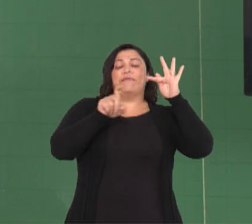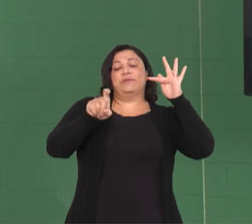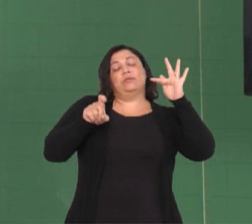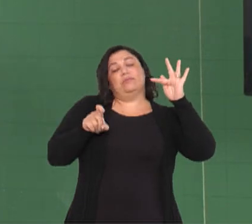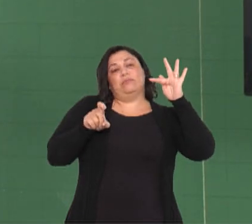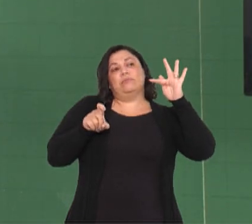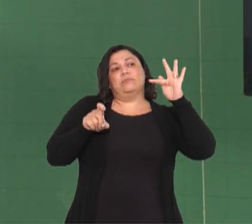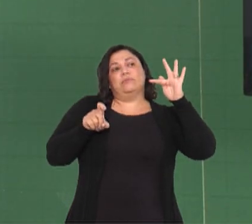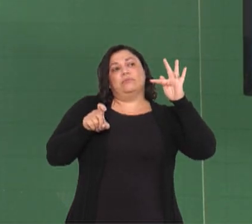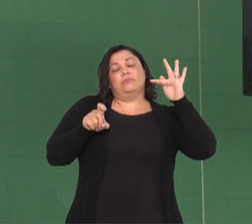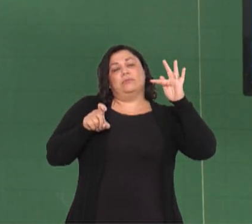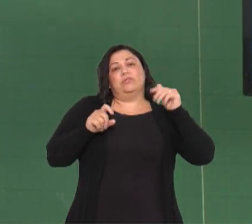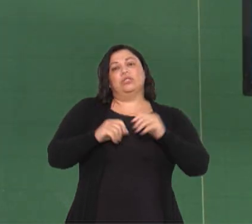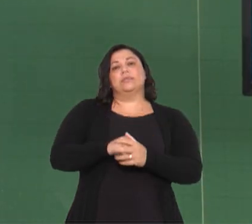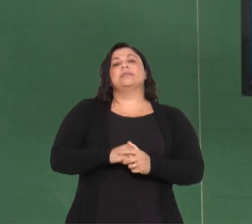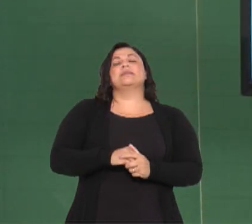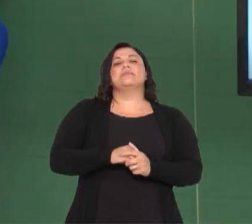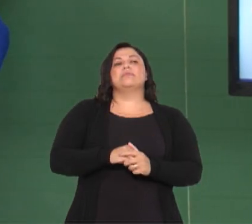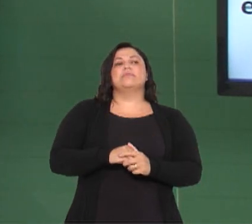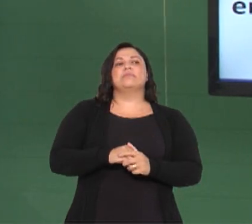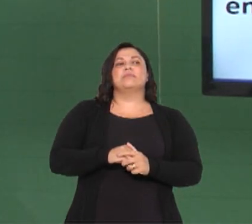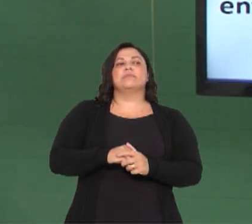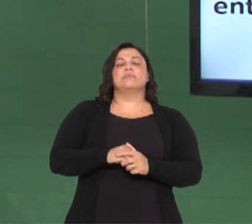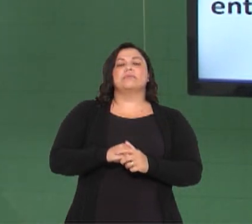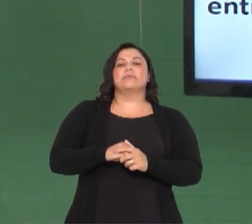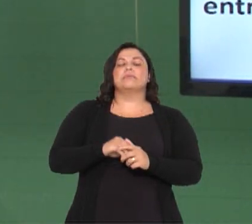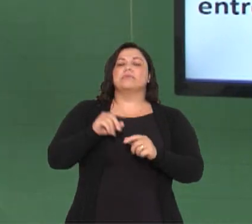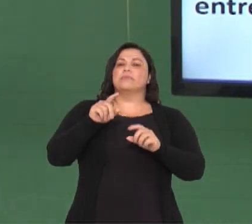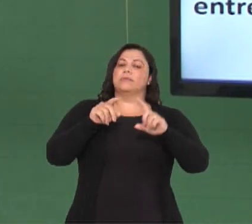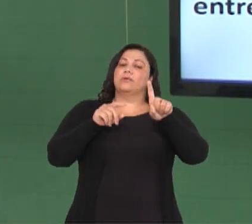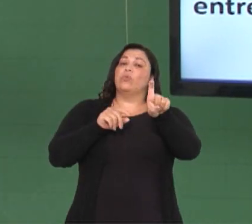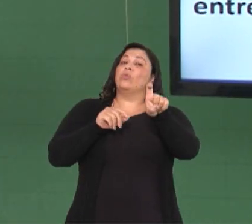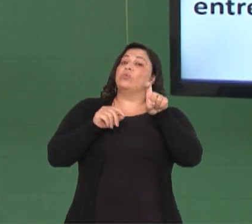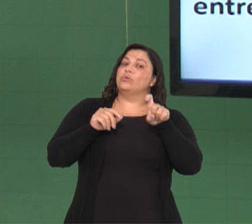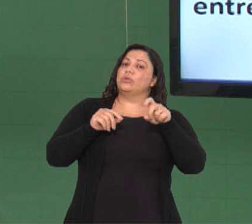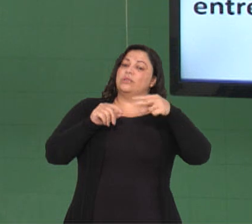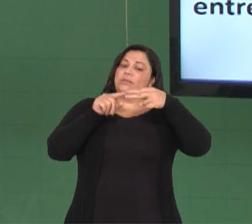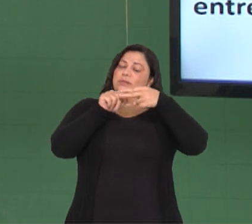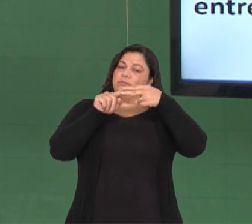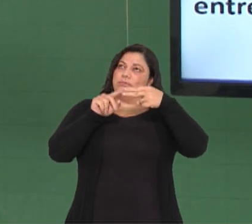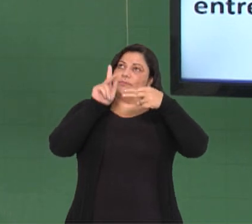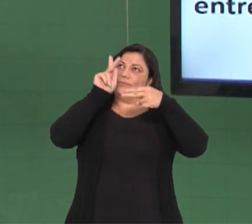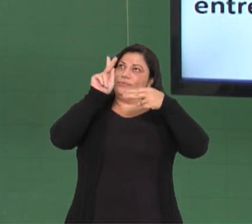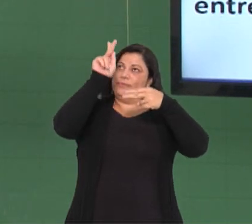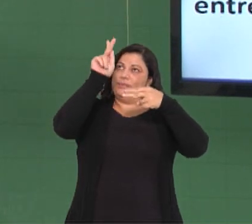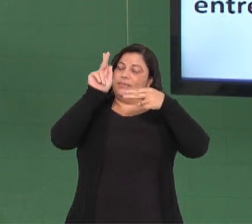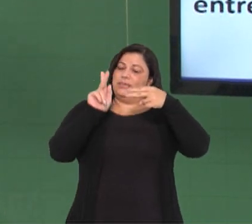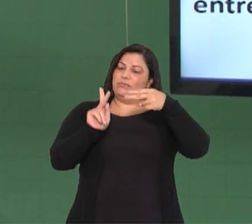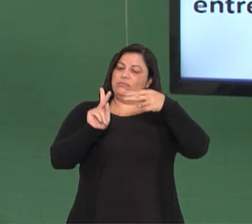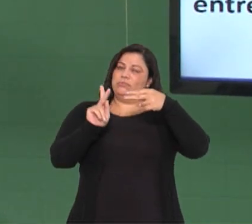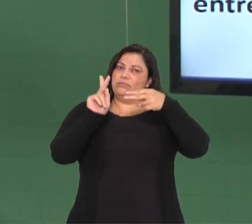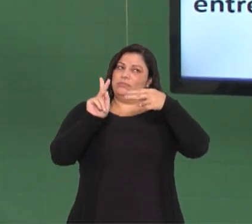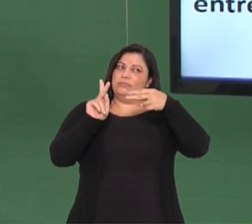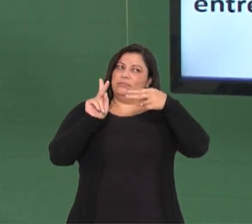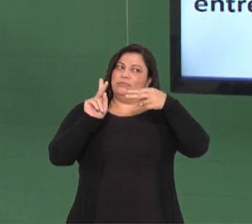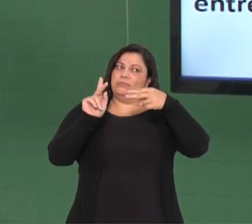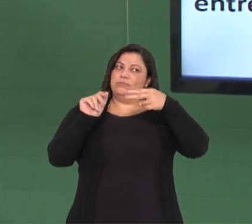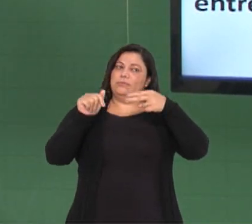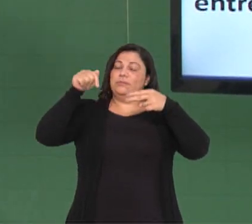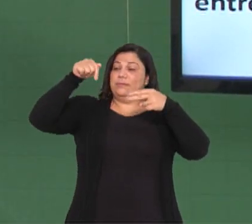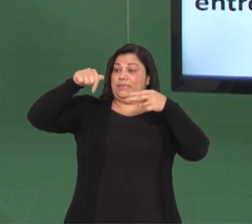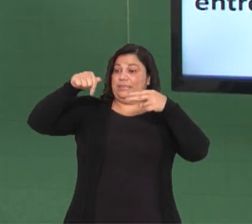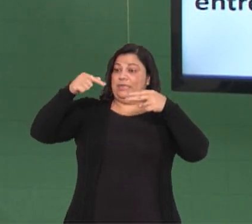X, e vamos substituir valores. K continua sendo K, Q1 continua